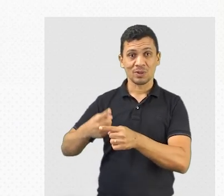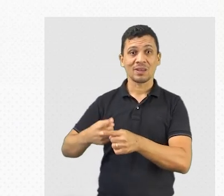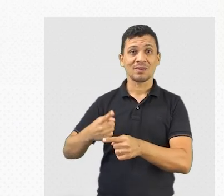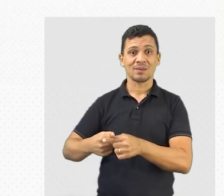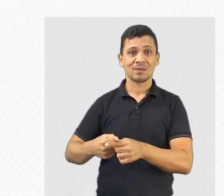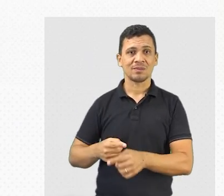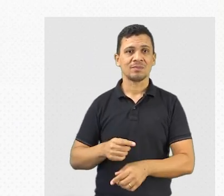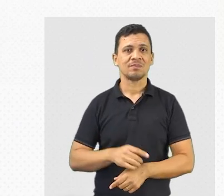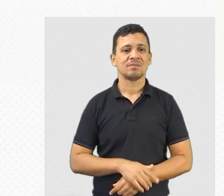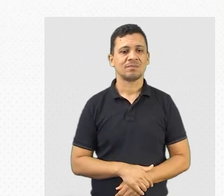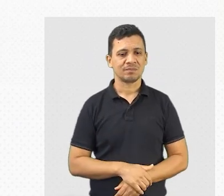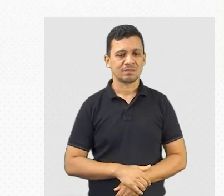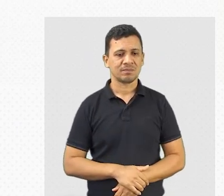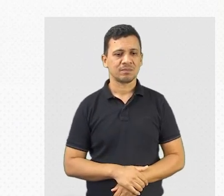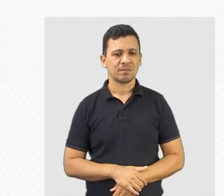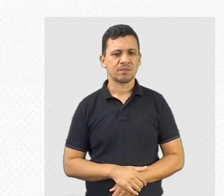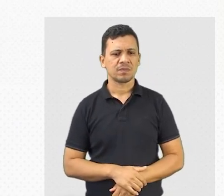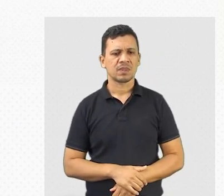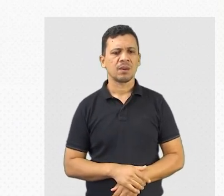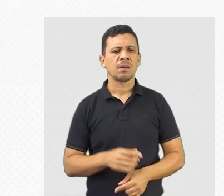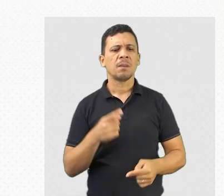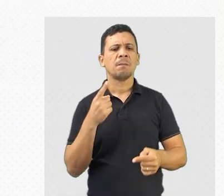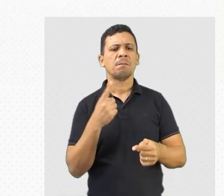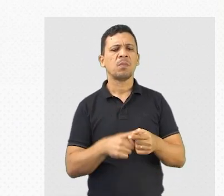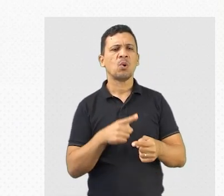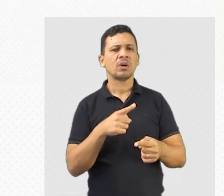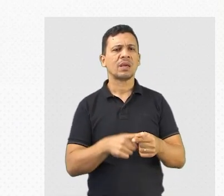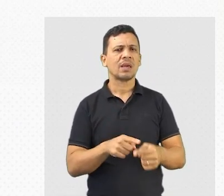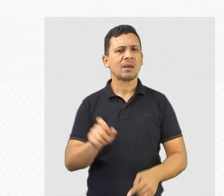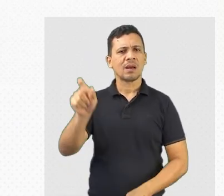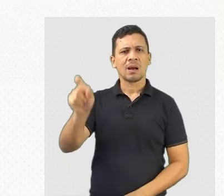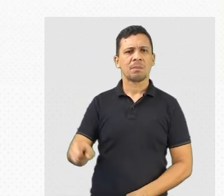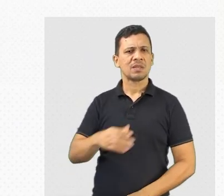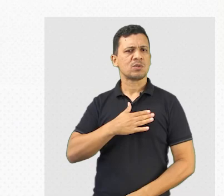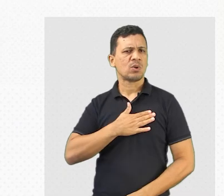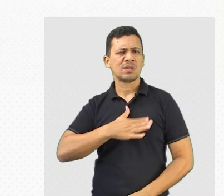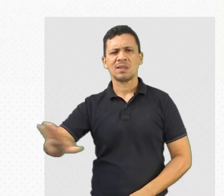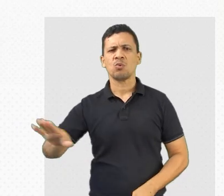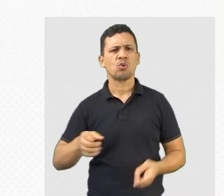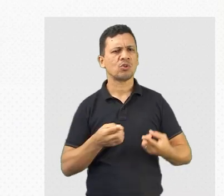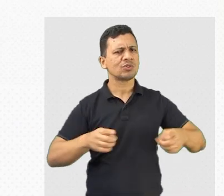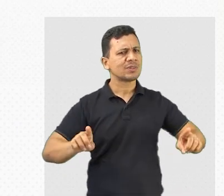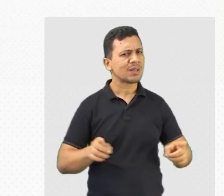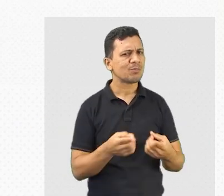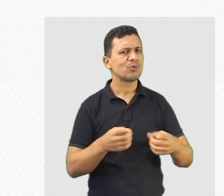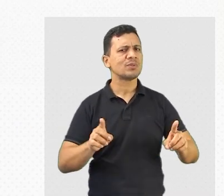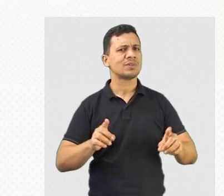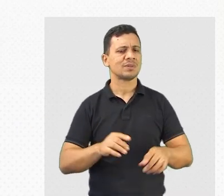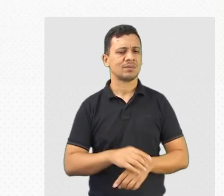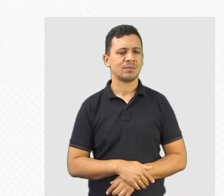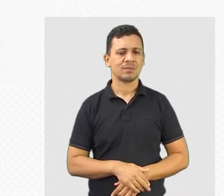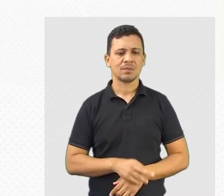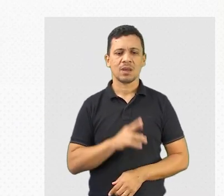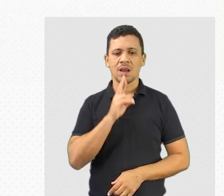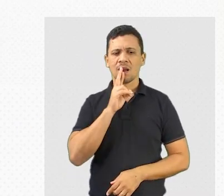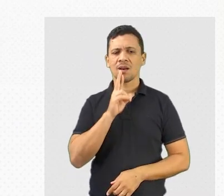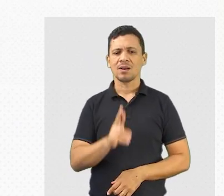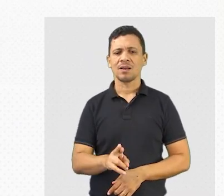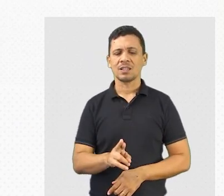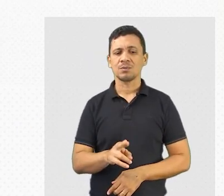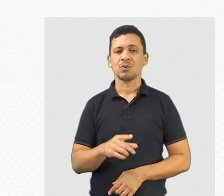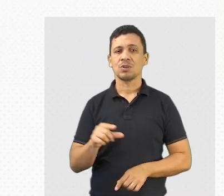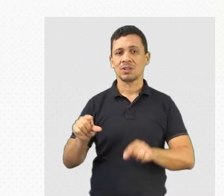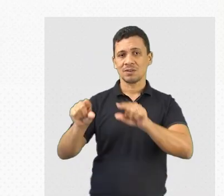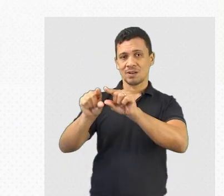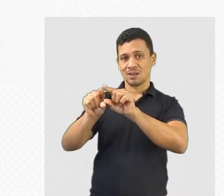saber o motivo. Por que a pessoa não gosta da música? Aí vem a resposta, tá lá na